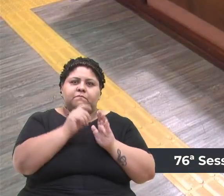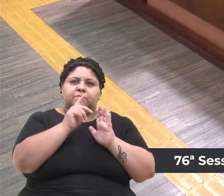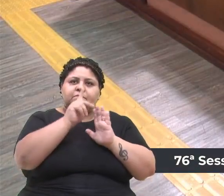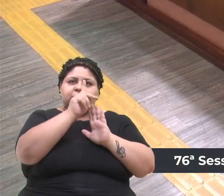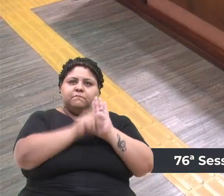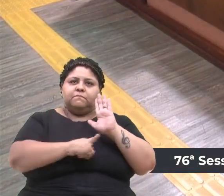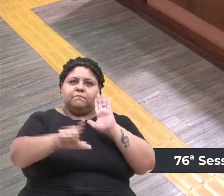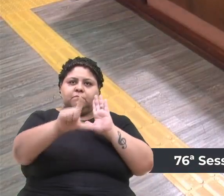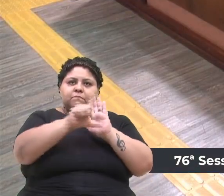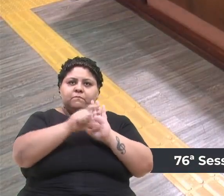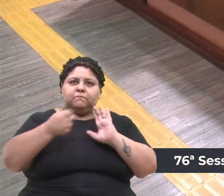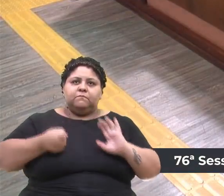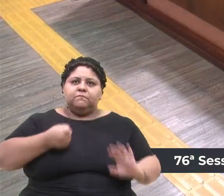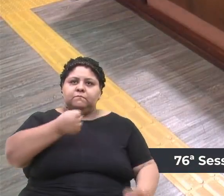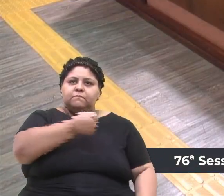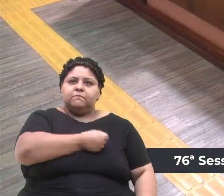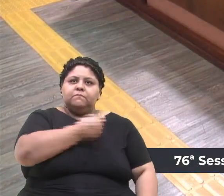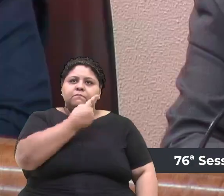projeto de lei número